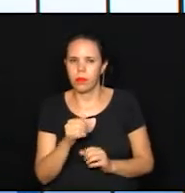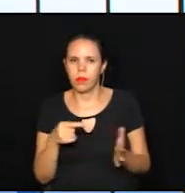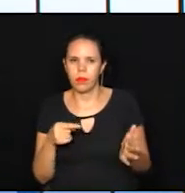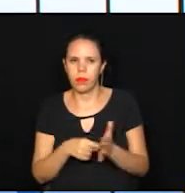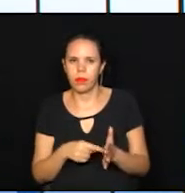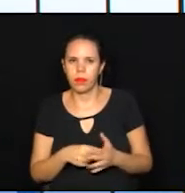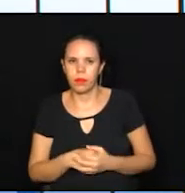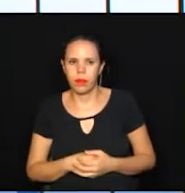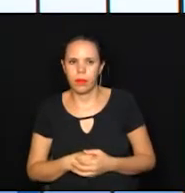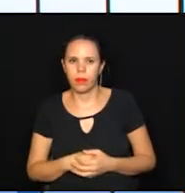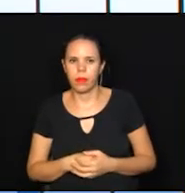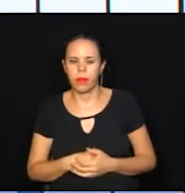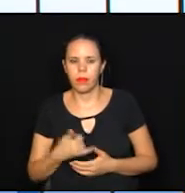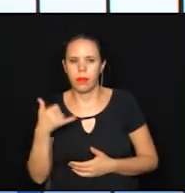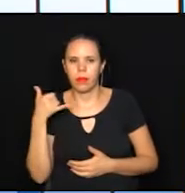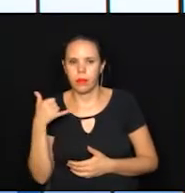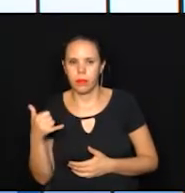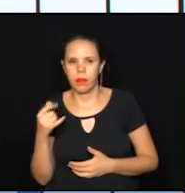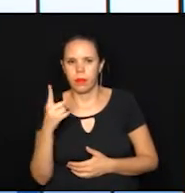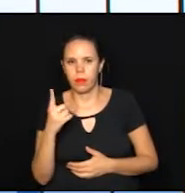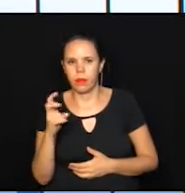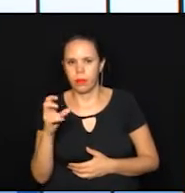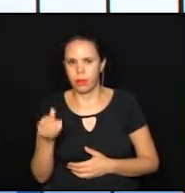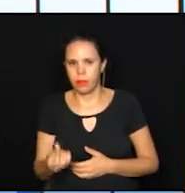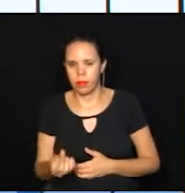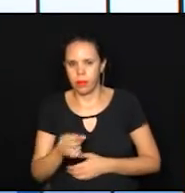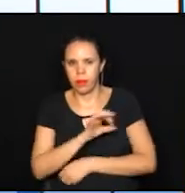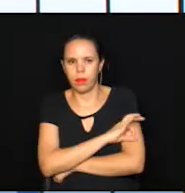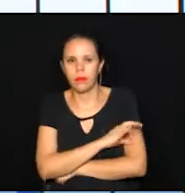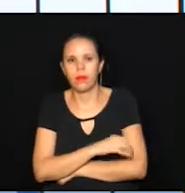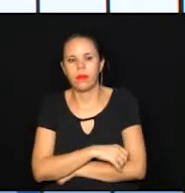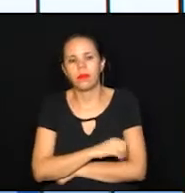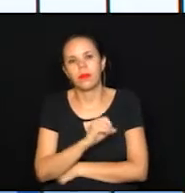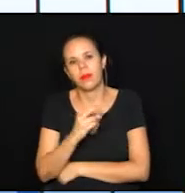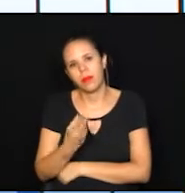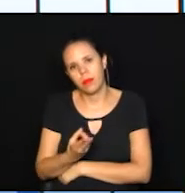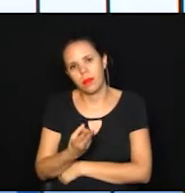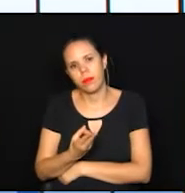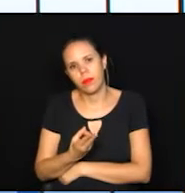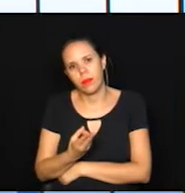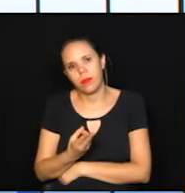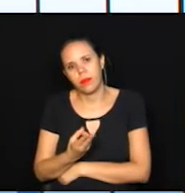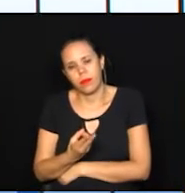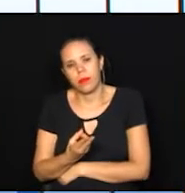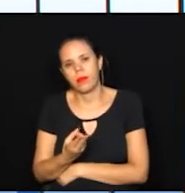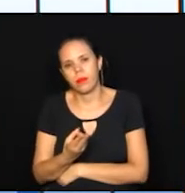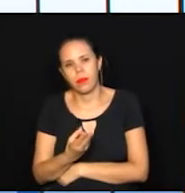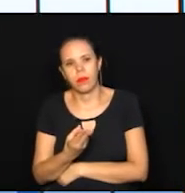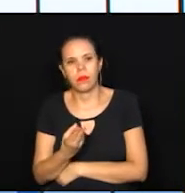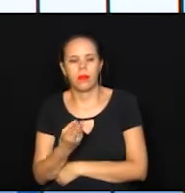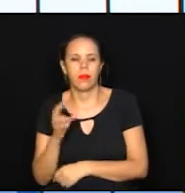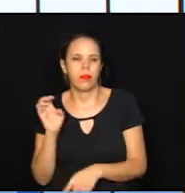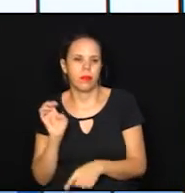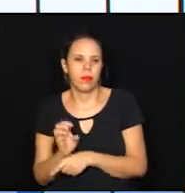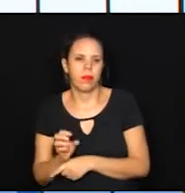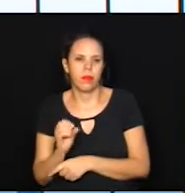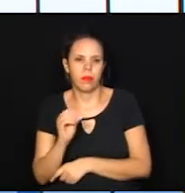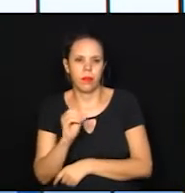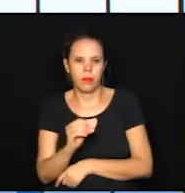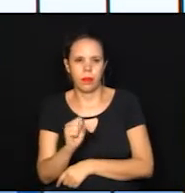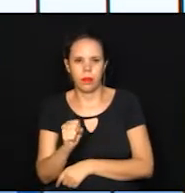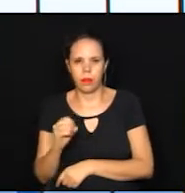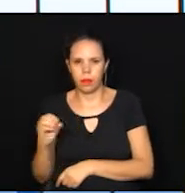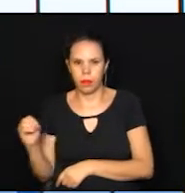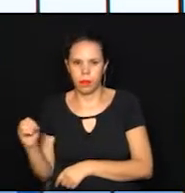denúncia através do telefone 156 da Prefeitura ou ainda no sistema do Estado, que é o